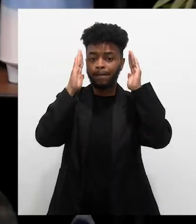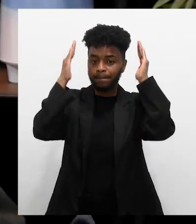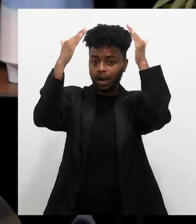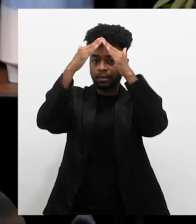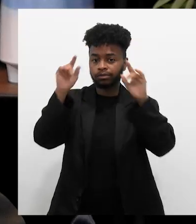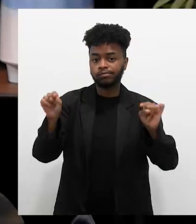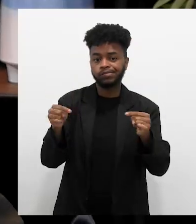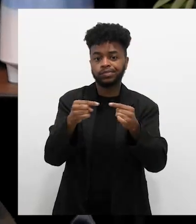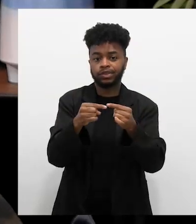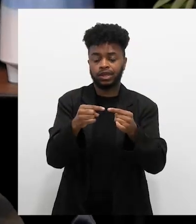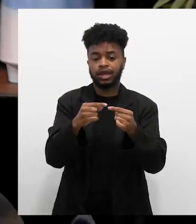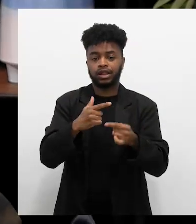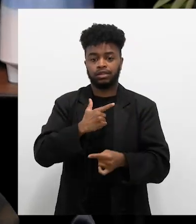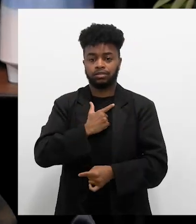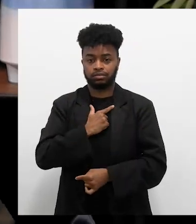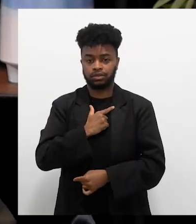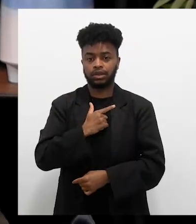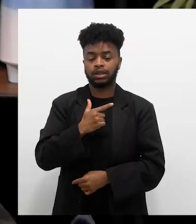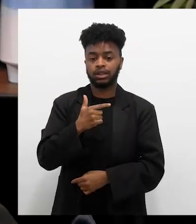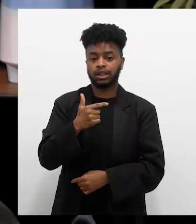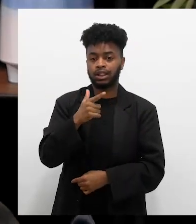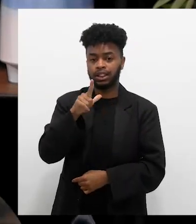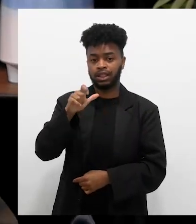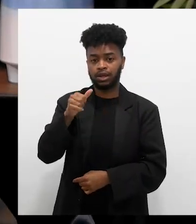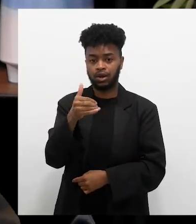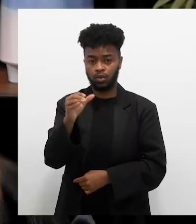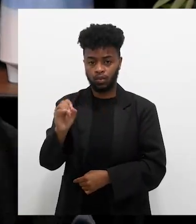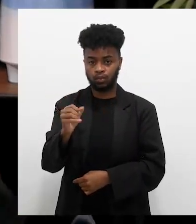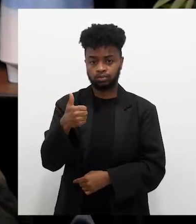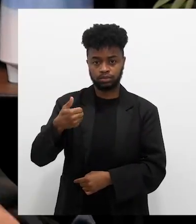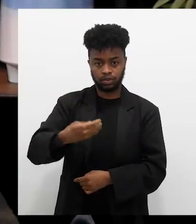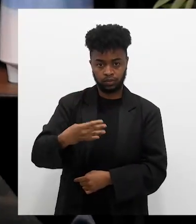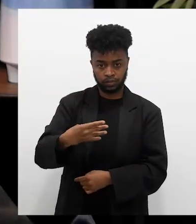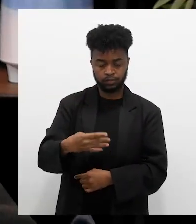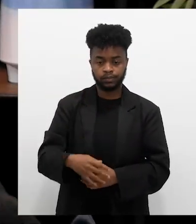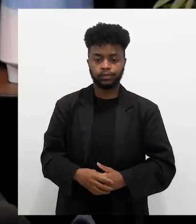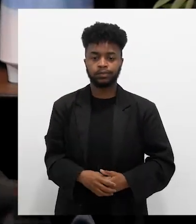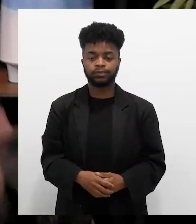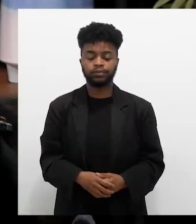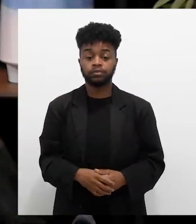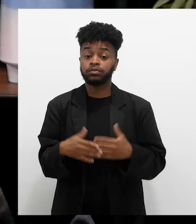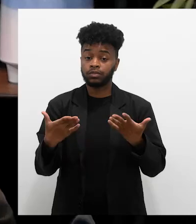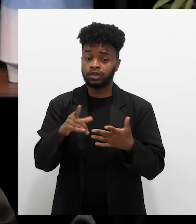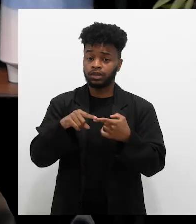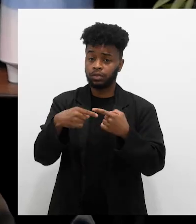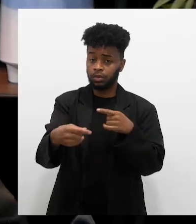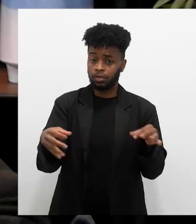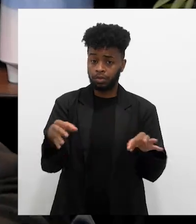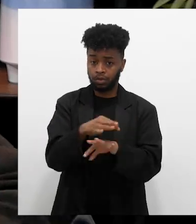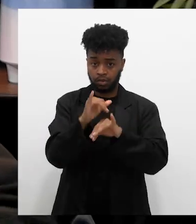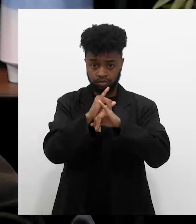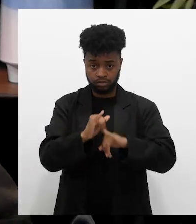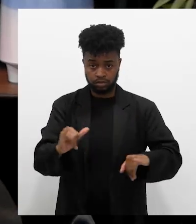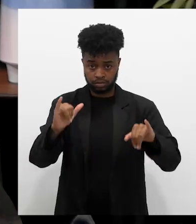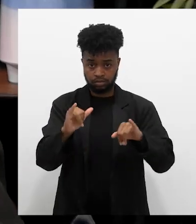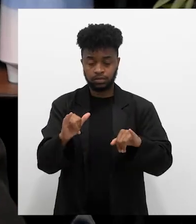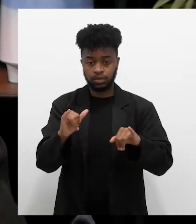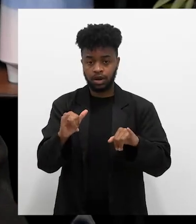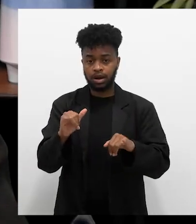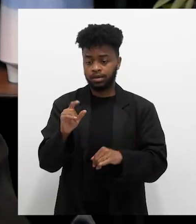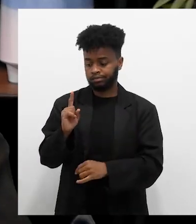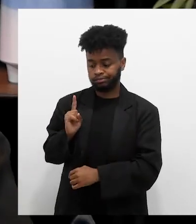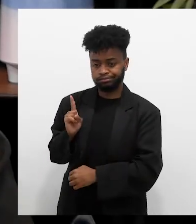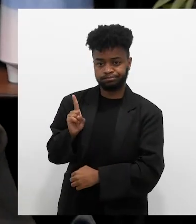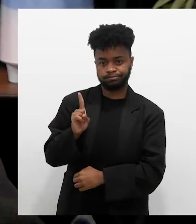será Leão 14, Leão 14. Então, esse é o anúncio. E aí, assim que é feito o anúncio, vem o